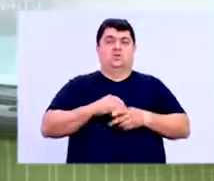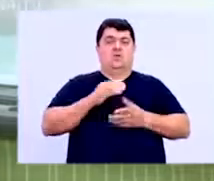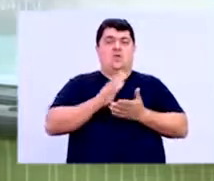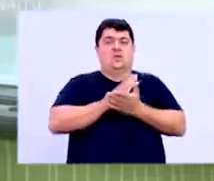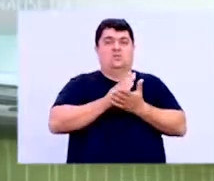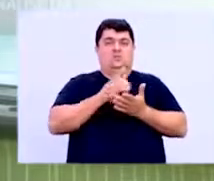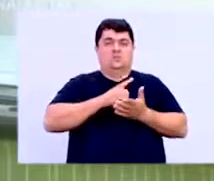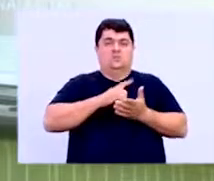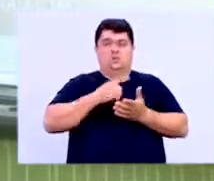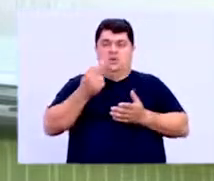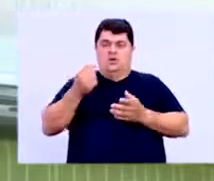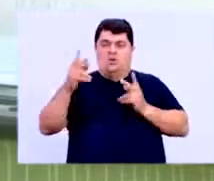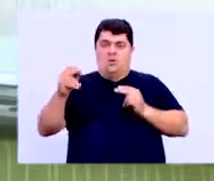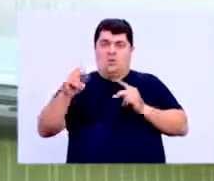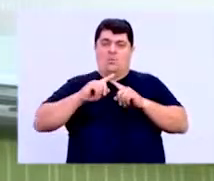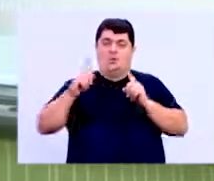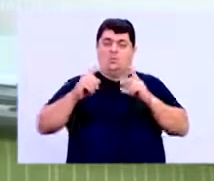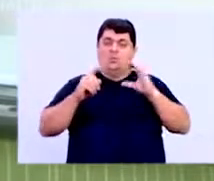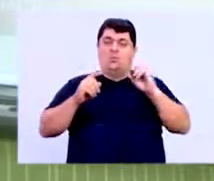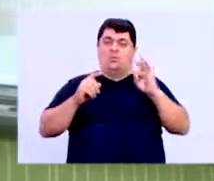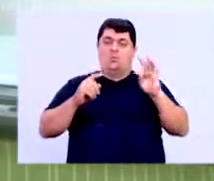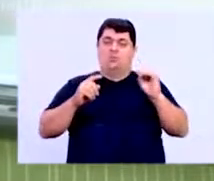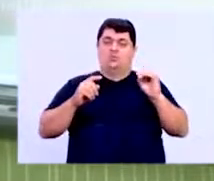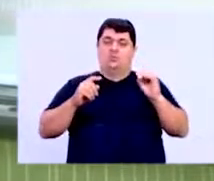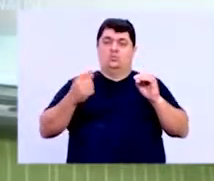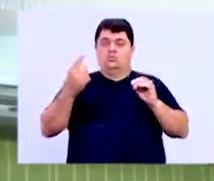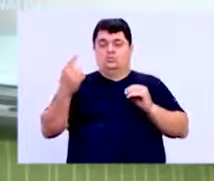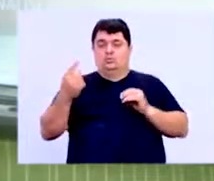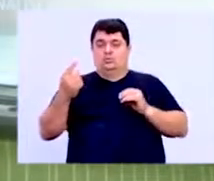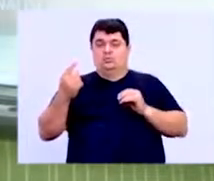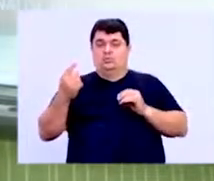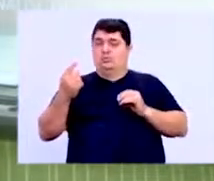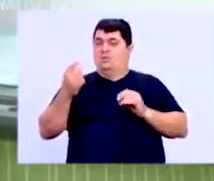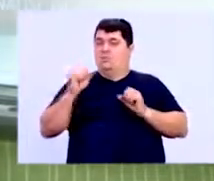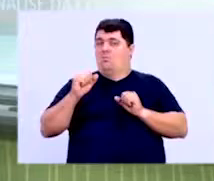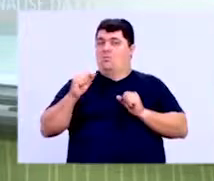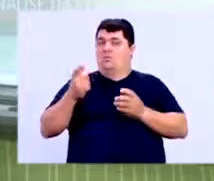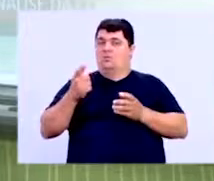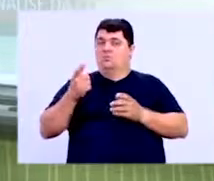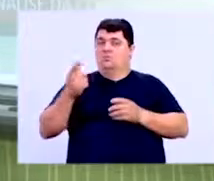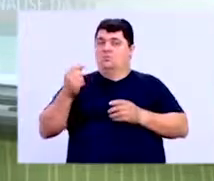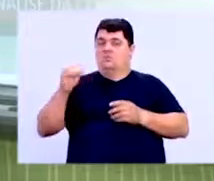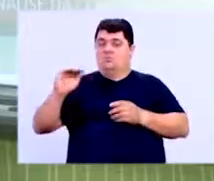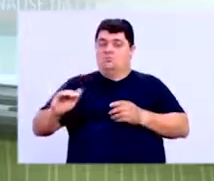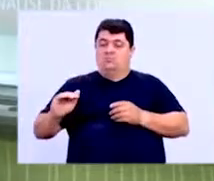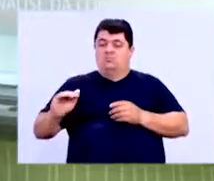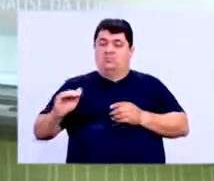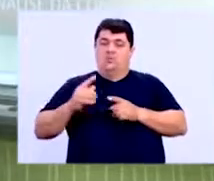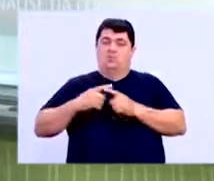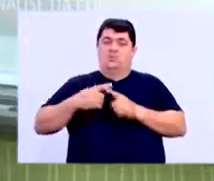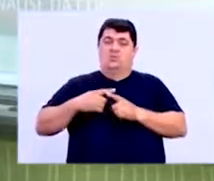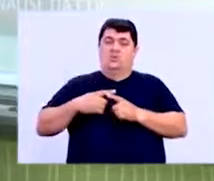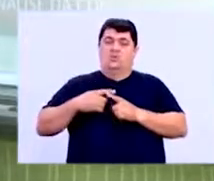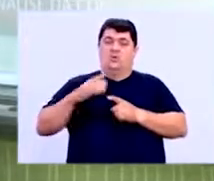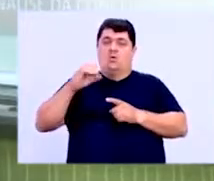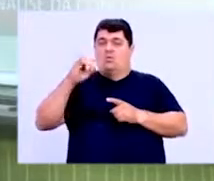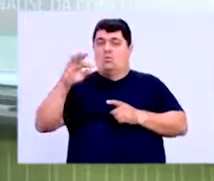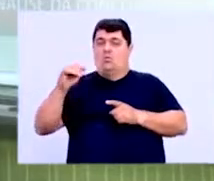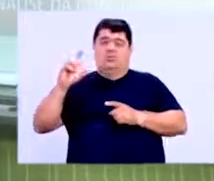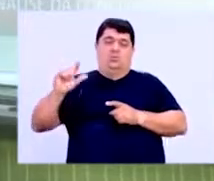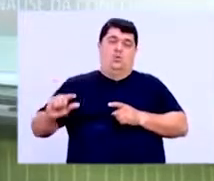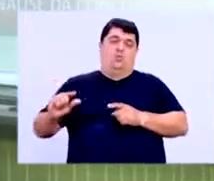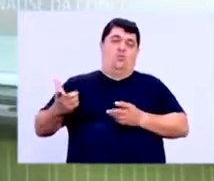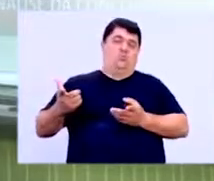estar equiparados, mas os custos não. Aquela padaria pode estar botando um preço mais baixo, porque os custos dela são mais